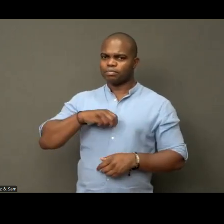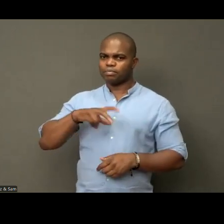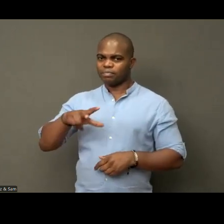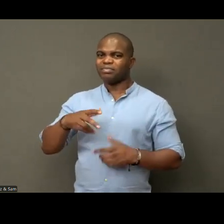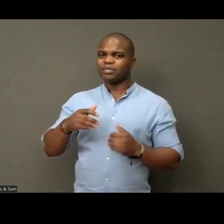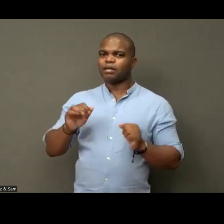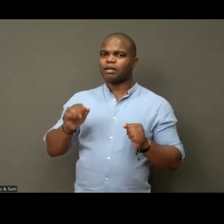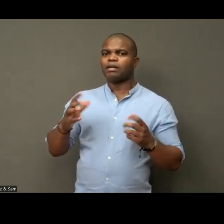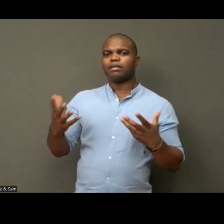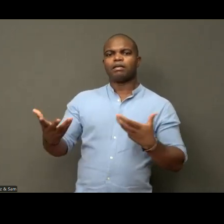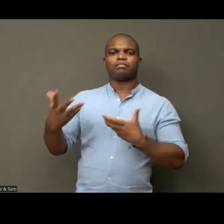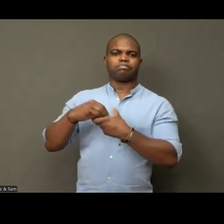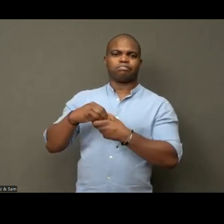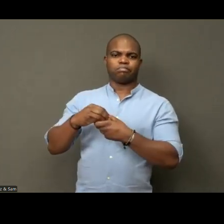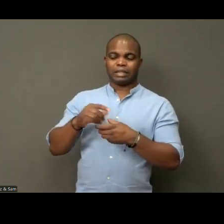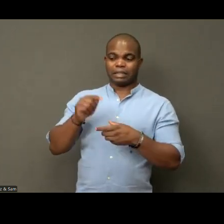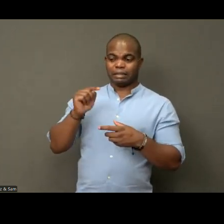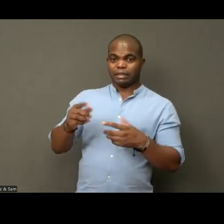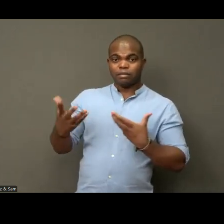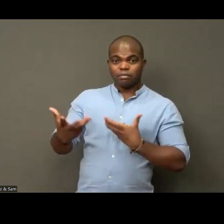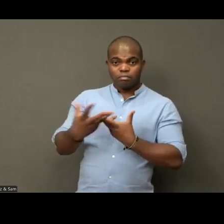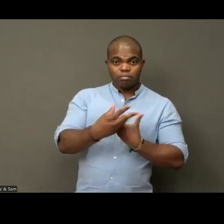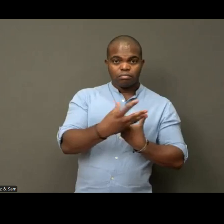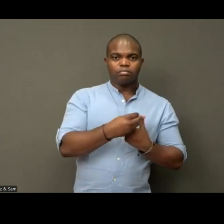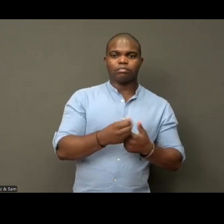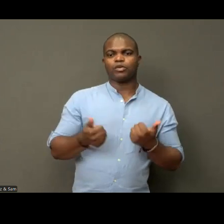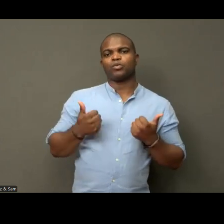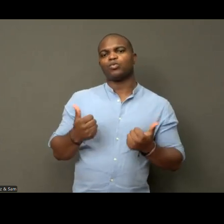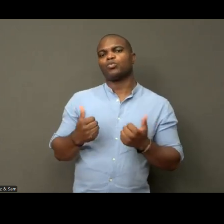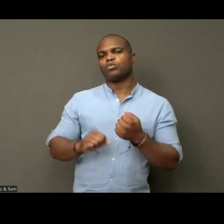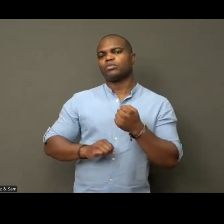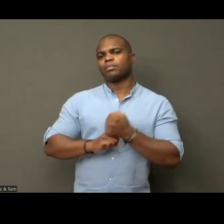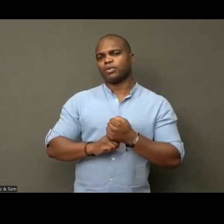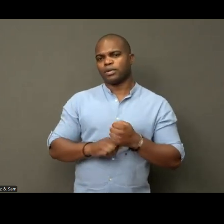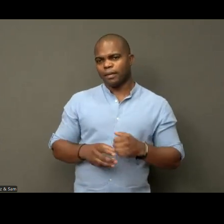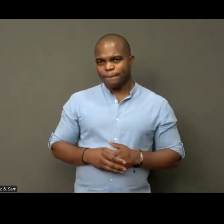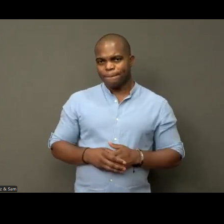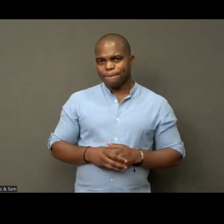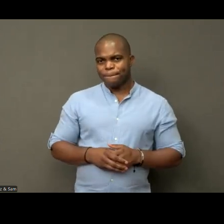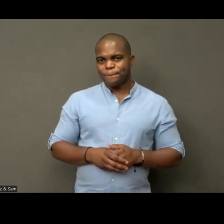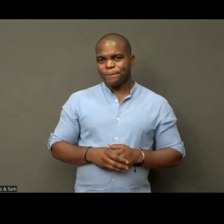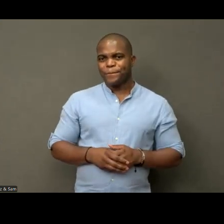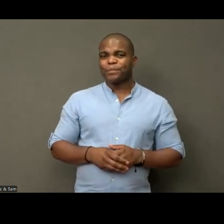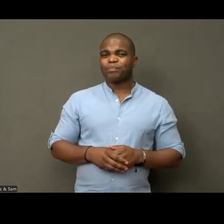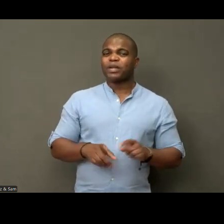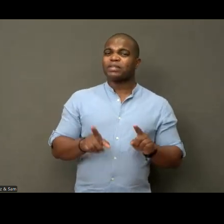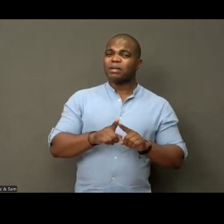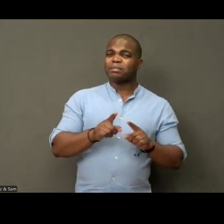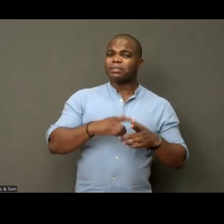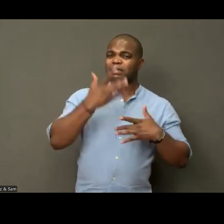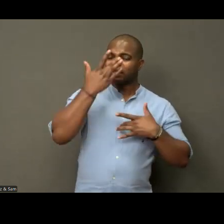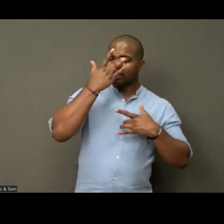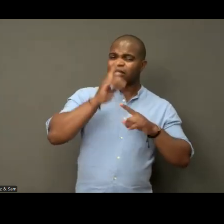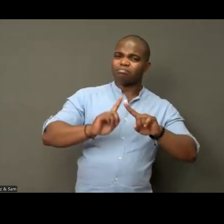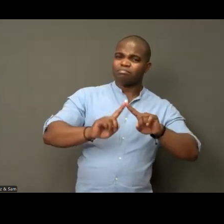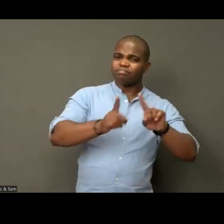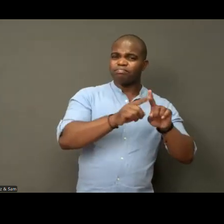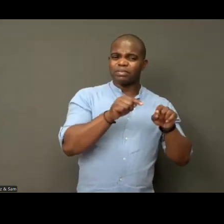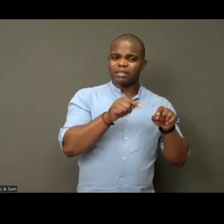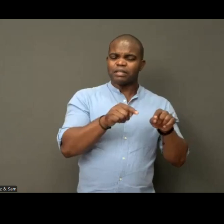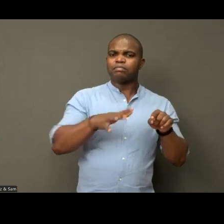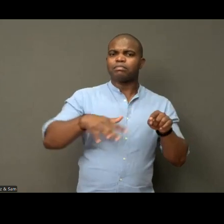a hanseníase em comunidades distantes ou rurais, melhorar o acesso a diagnóstico e tratamento da